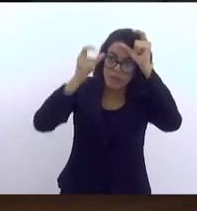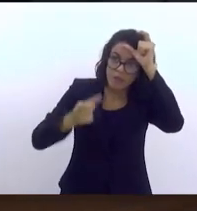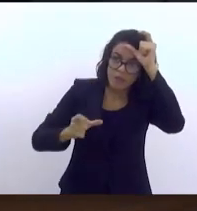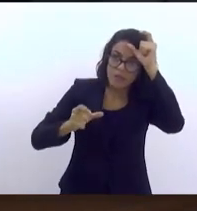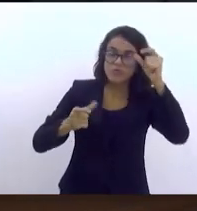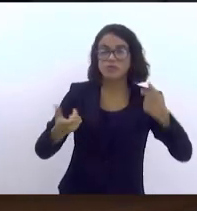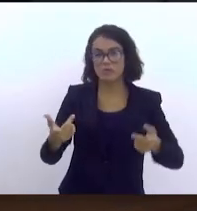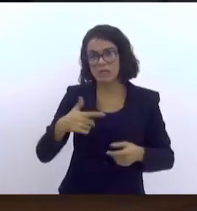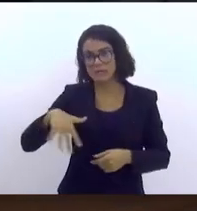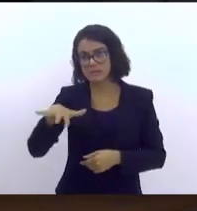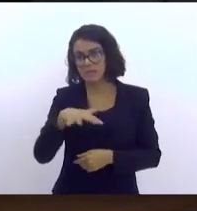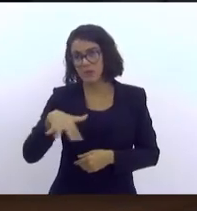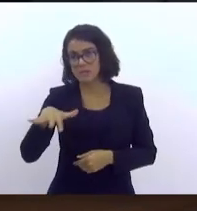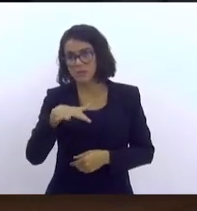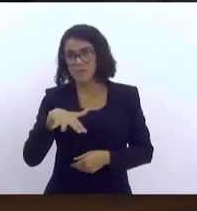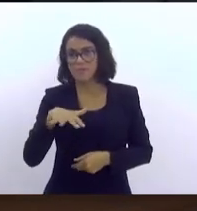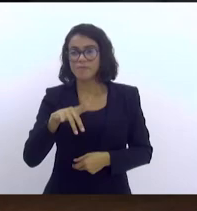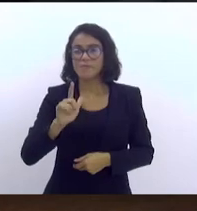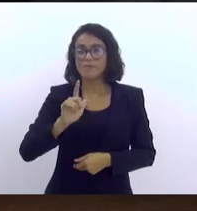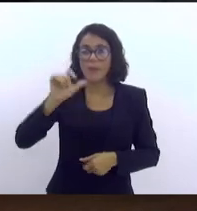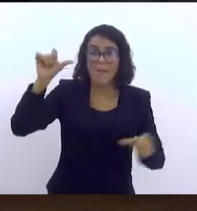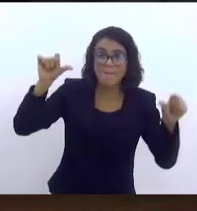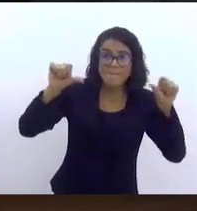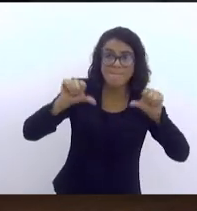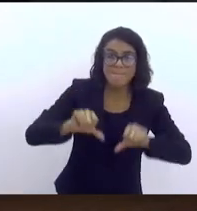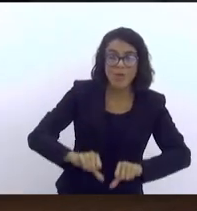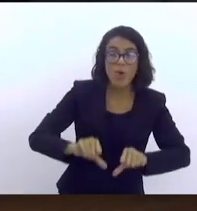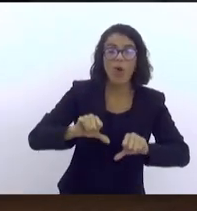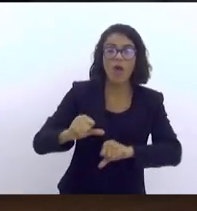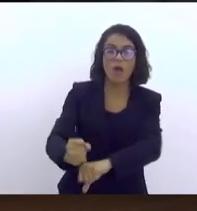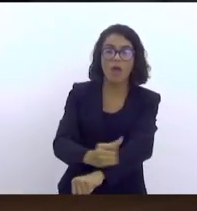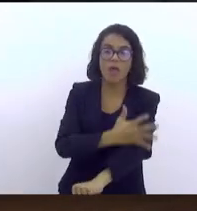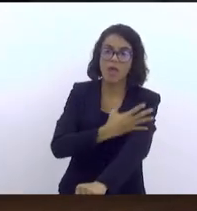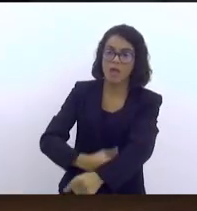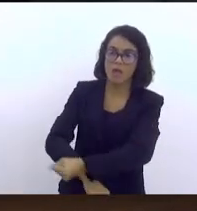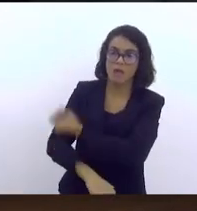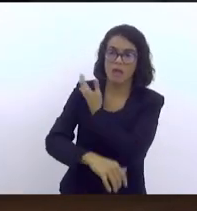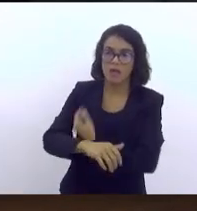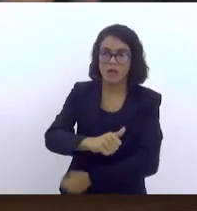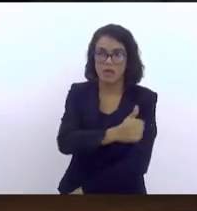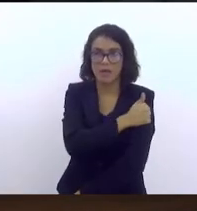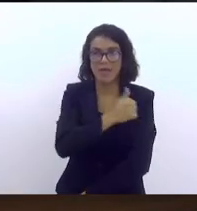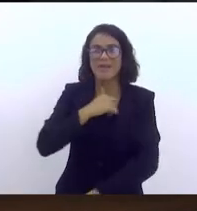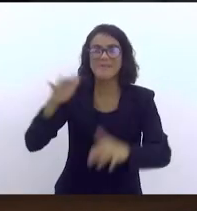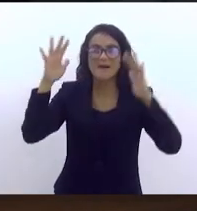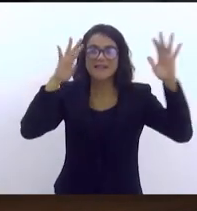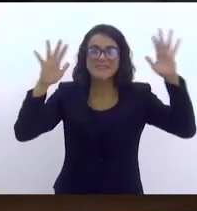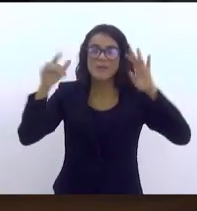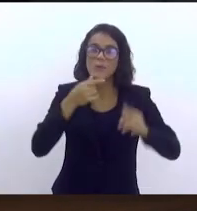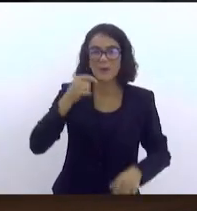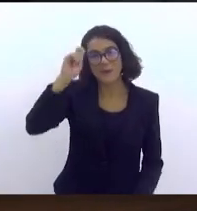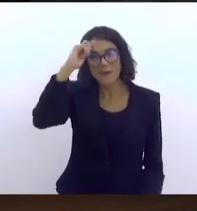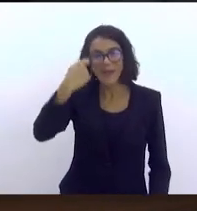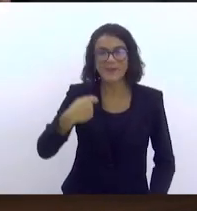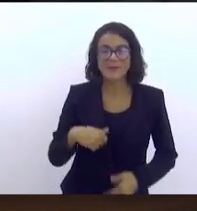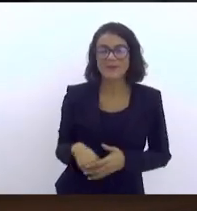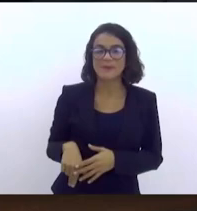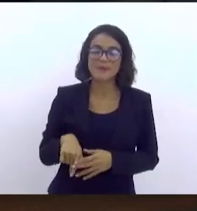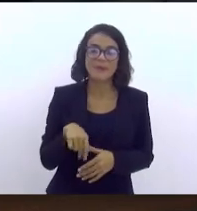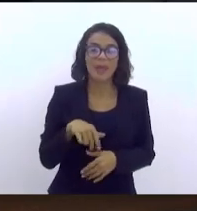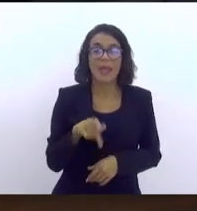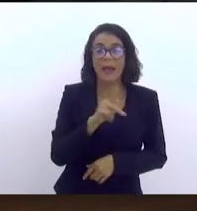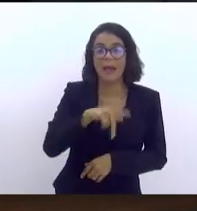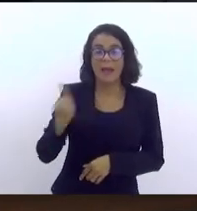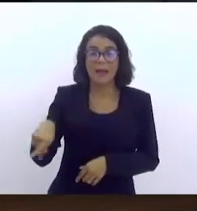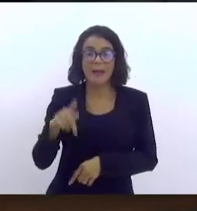todas essas situações citadas a pior são emocional dos alunos porque imagina como ficou o menino preto quando